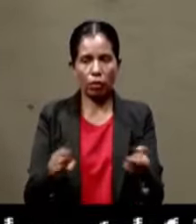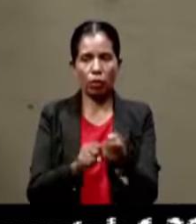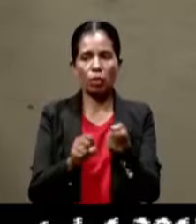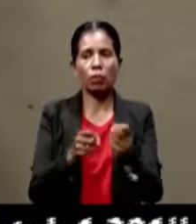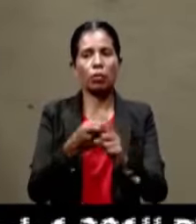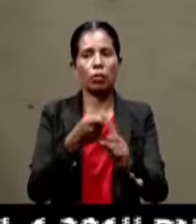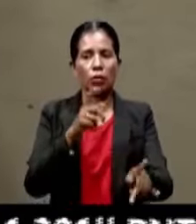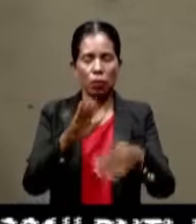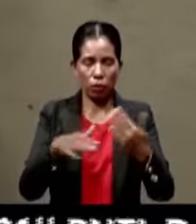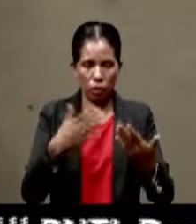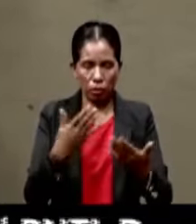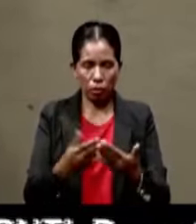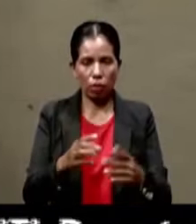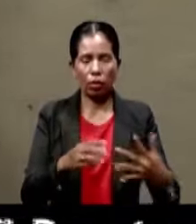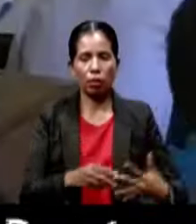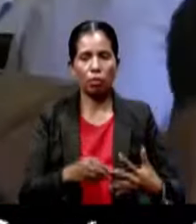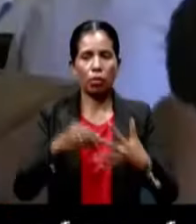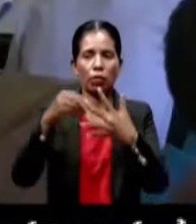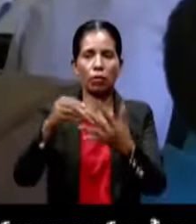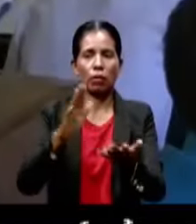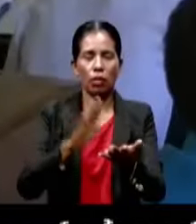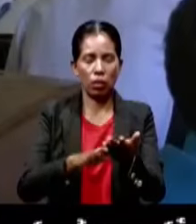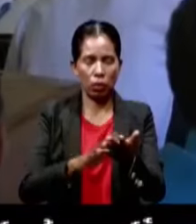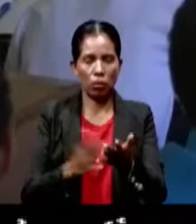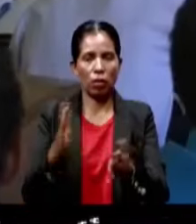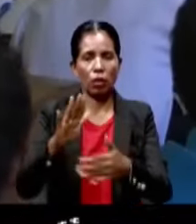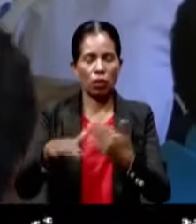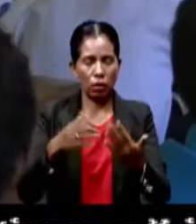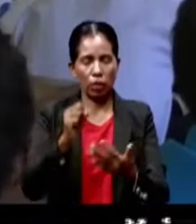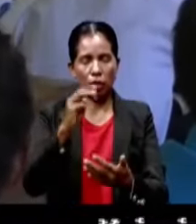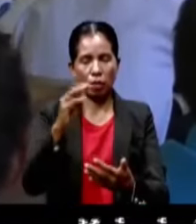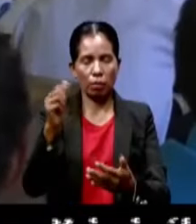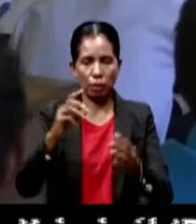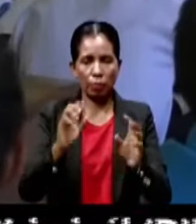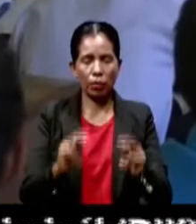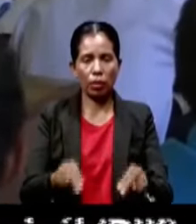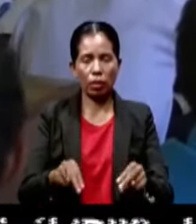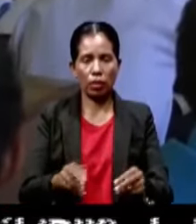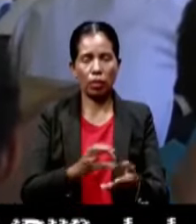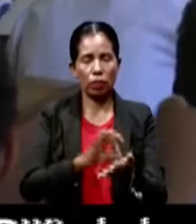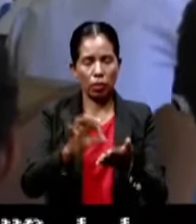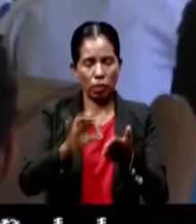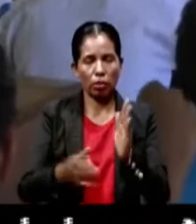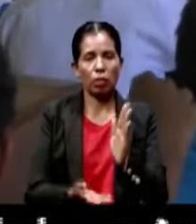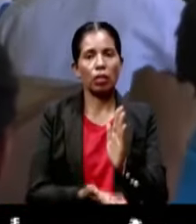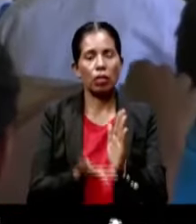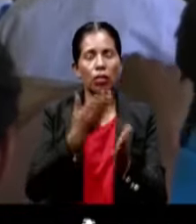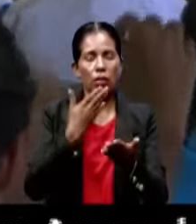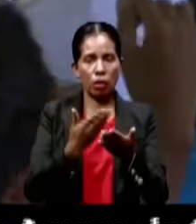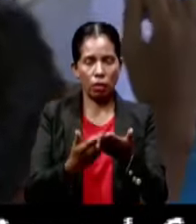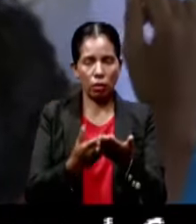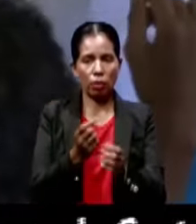husi entidade hotu, liu-liu ensino superior sira precisa halo formação nebe kualidade as, atu bele